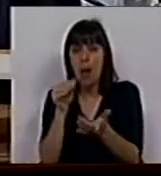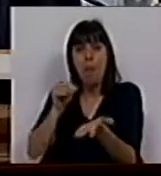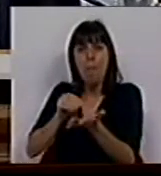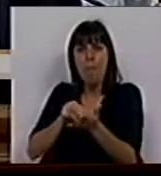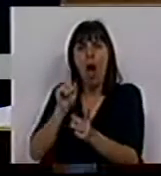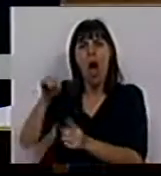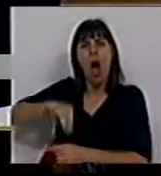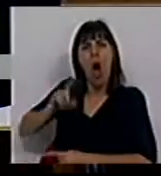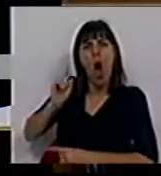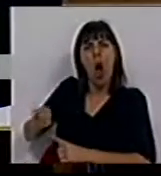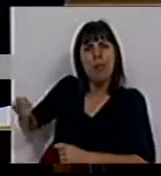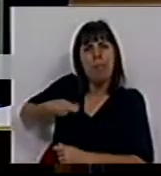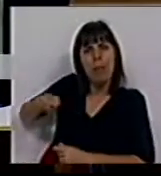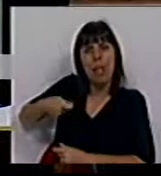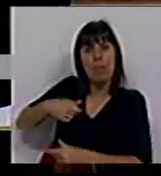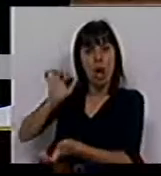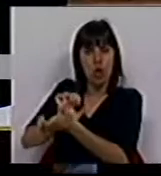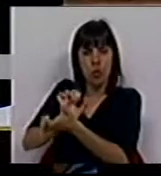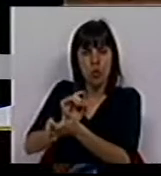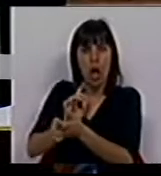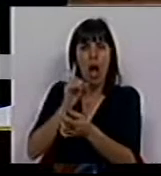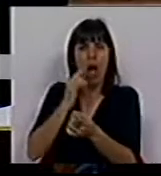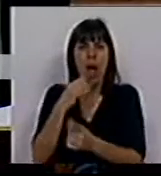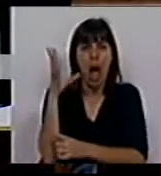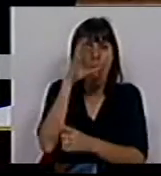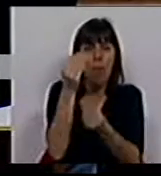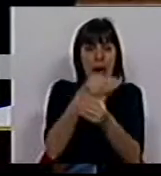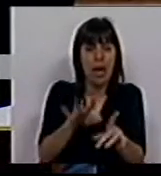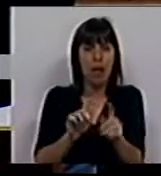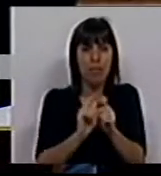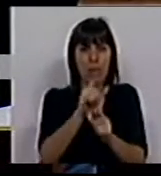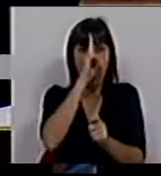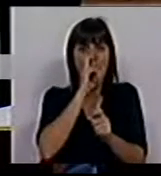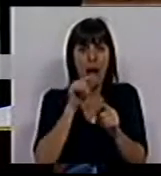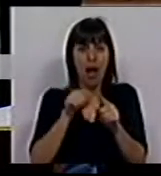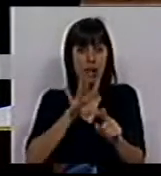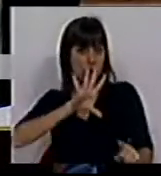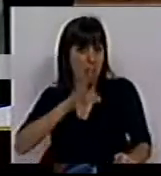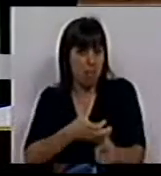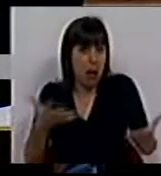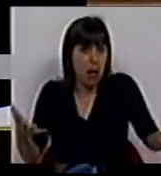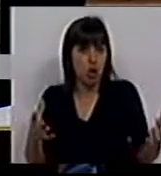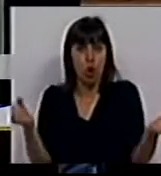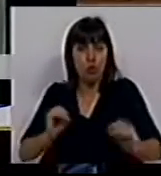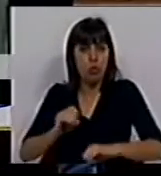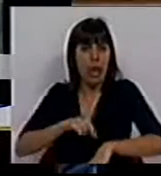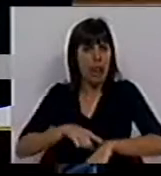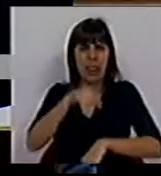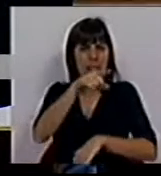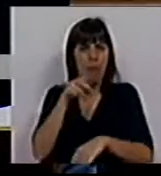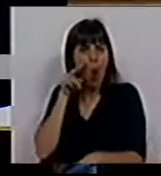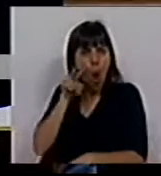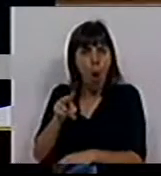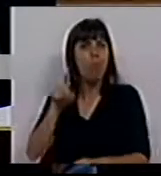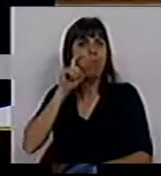pobres recebiam de prestações sociais, a combater cada abuso das crianças subsídio-dependentes deste país, que não teve tempo para